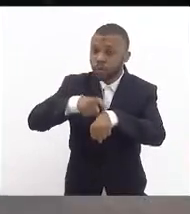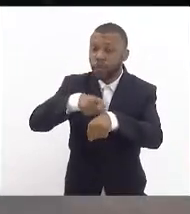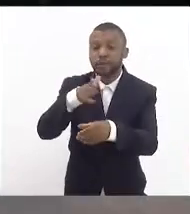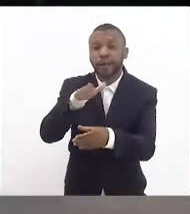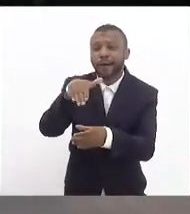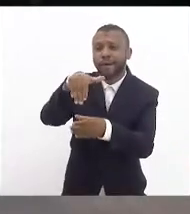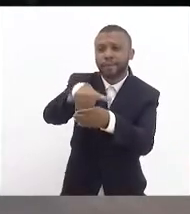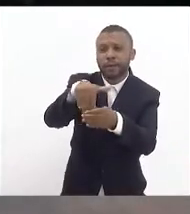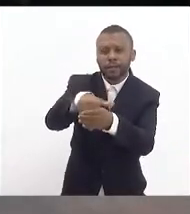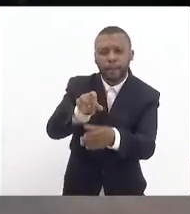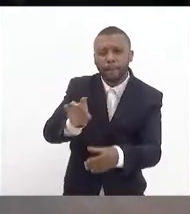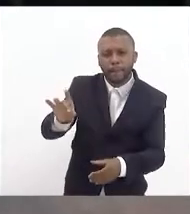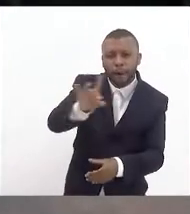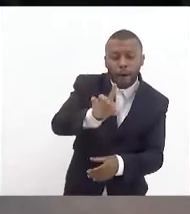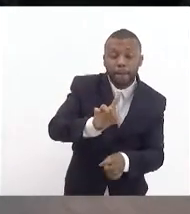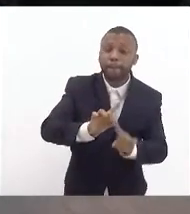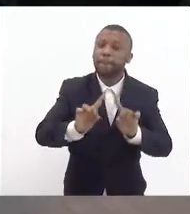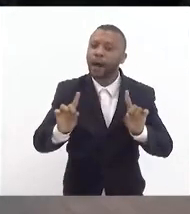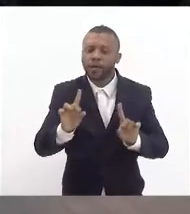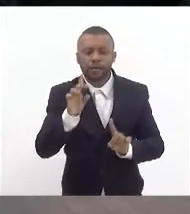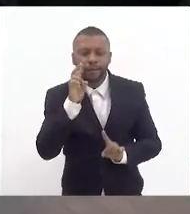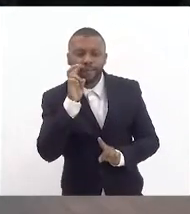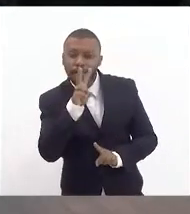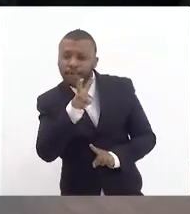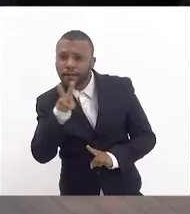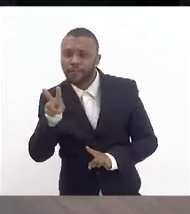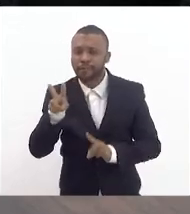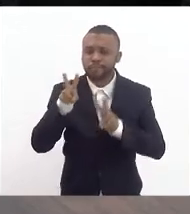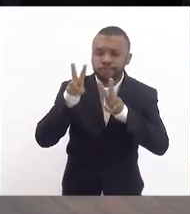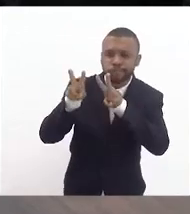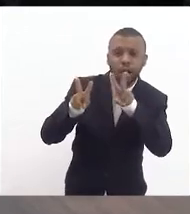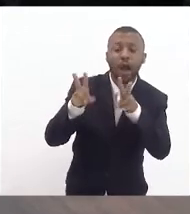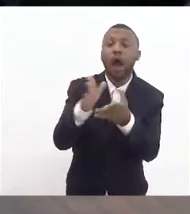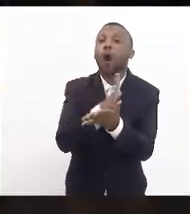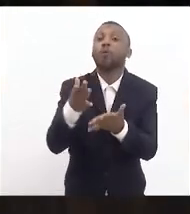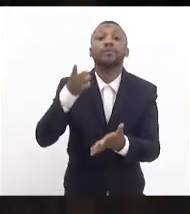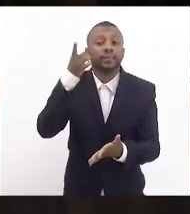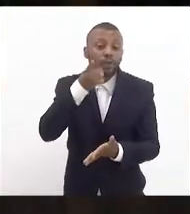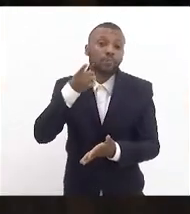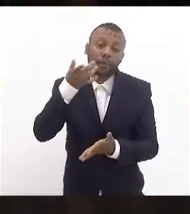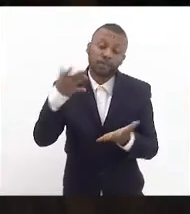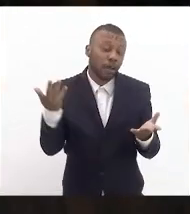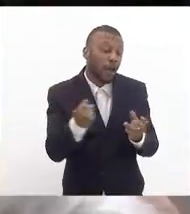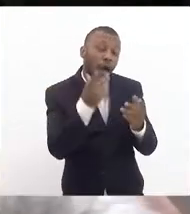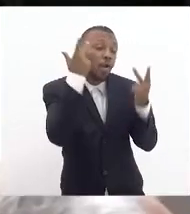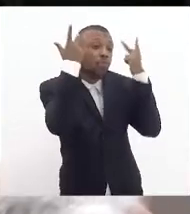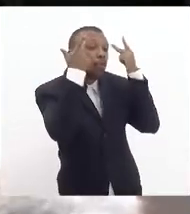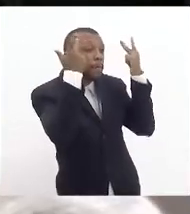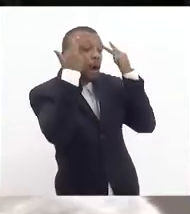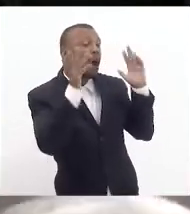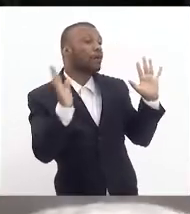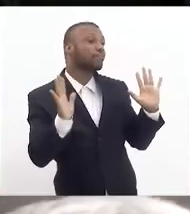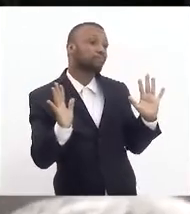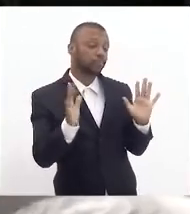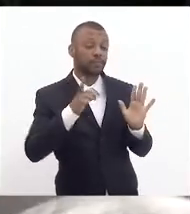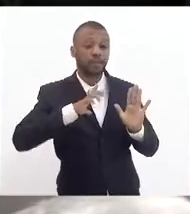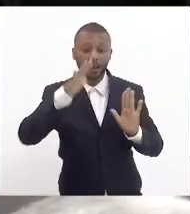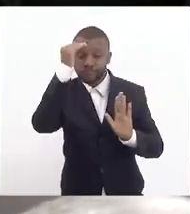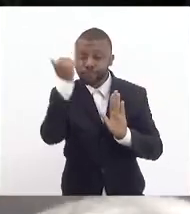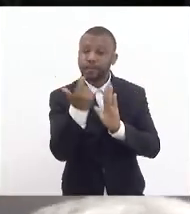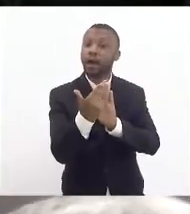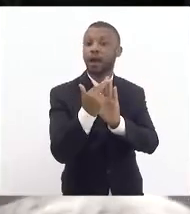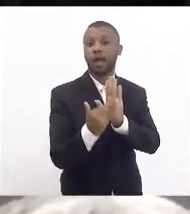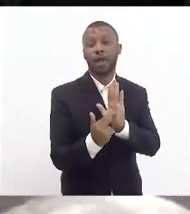embora eu tenha visto alguns deputados aqui que até... É do jogo. Até uma é certa, jogo. Claro, faz parte, é do regimental. Mas